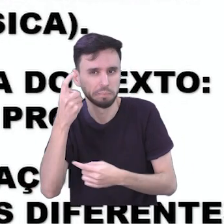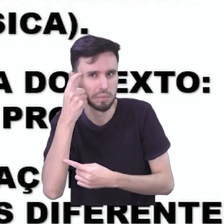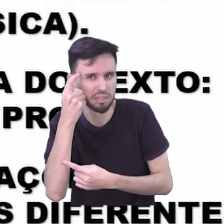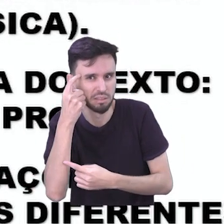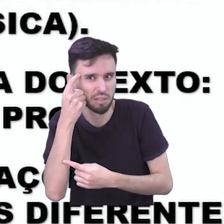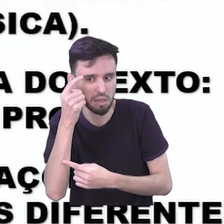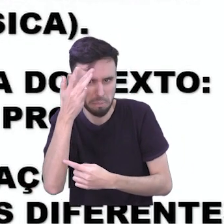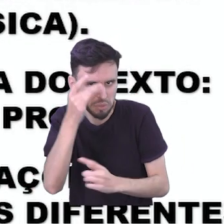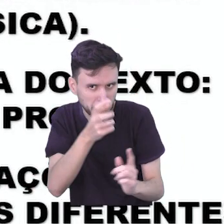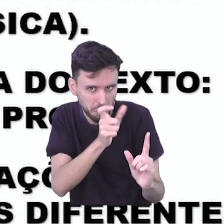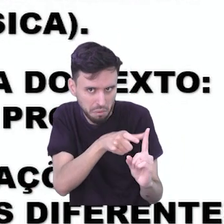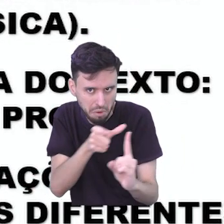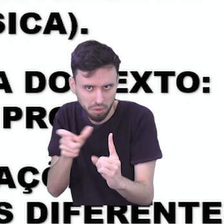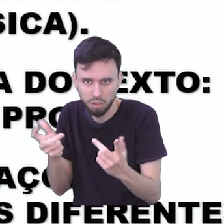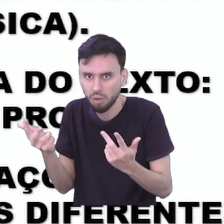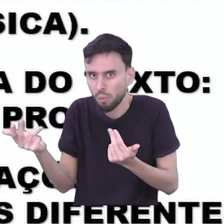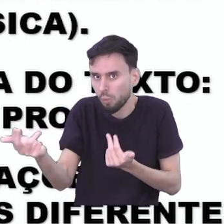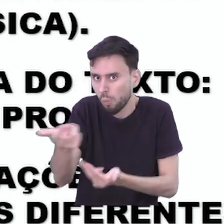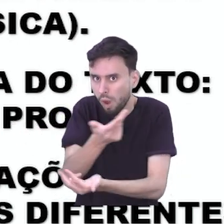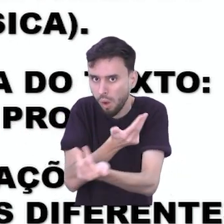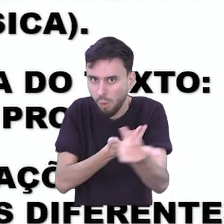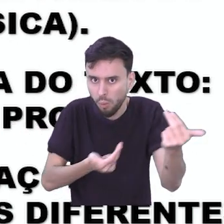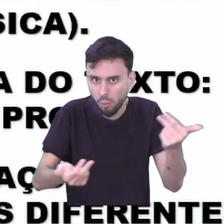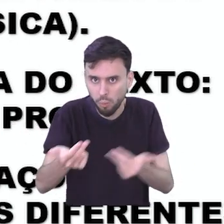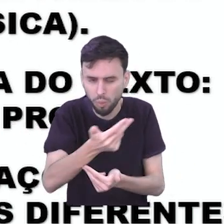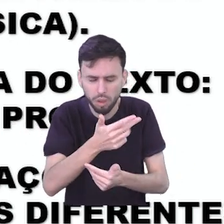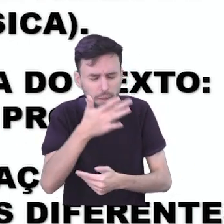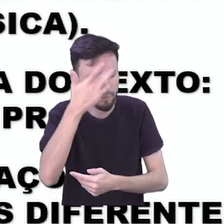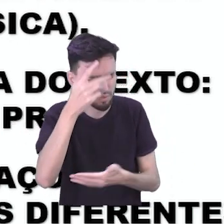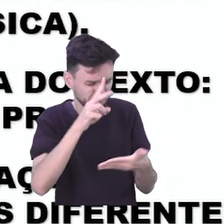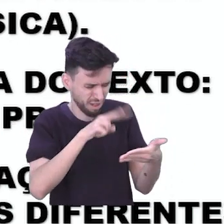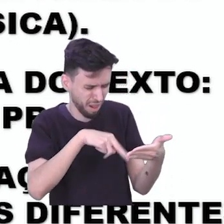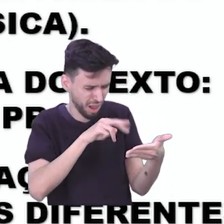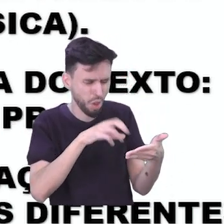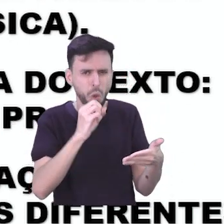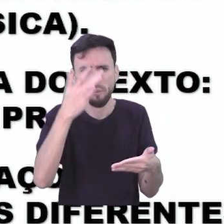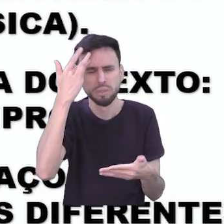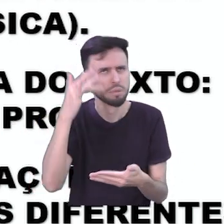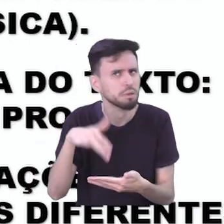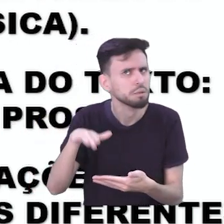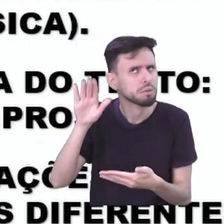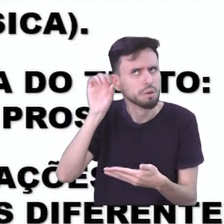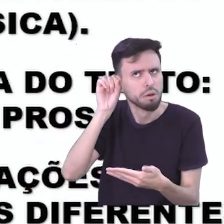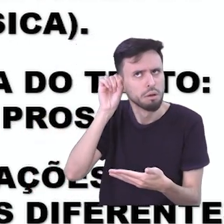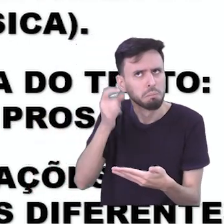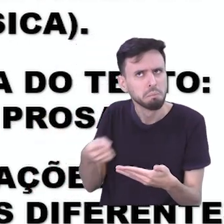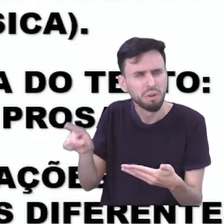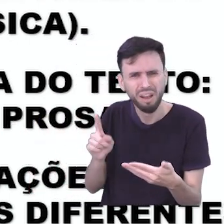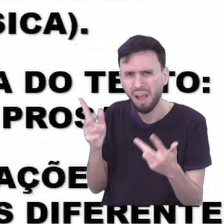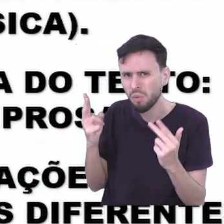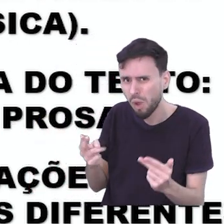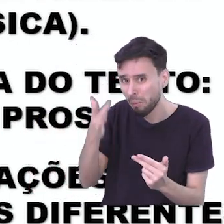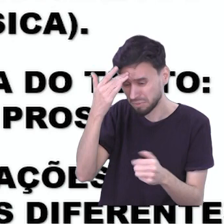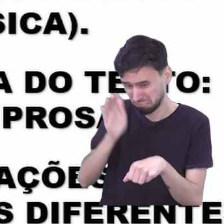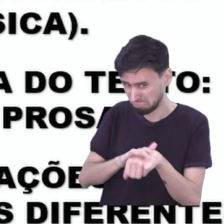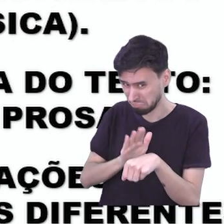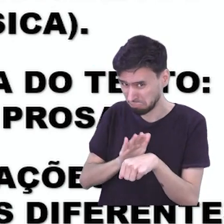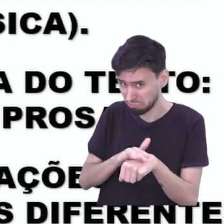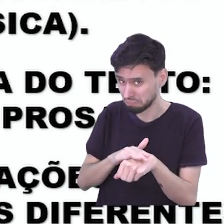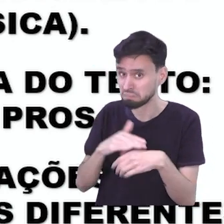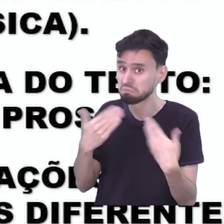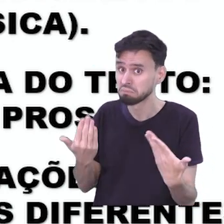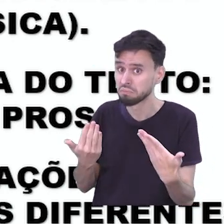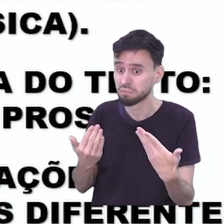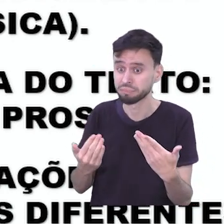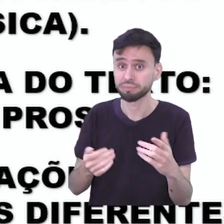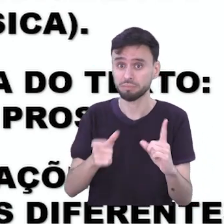que era pensando nas mesmas pessoas? Quem escuta a letra da a música e quem lê o Ari Areia são os mesmos leitores? Não, né? A gente